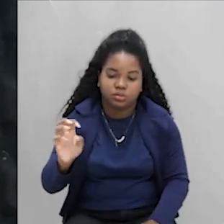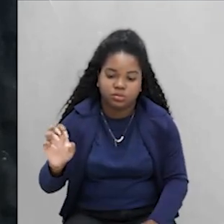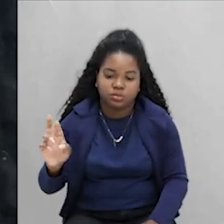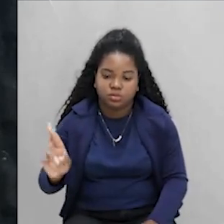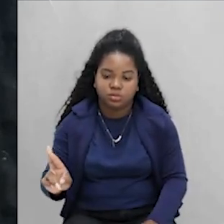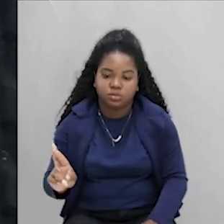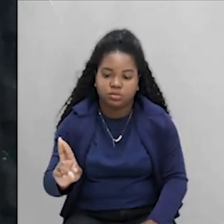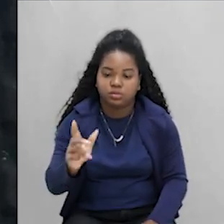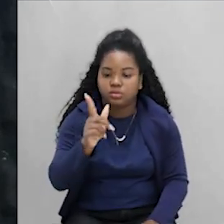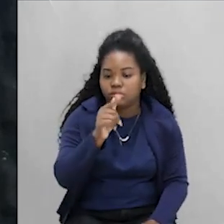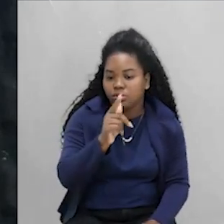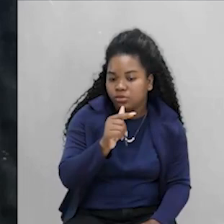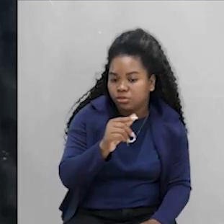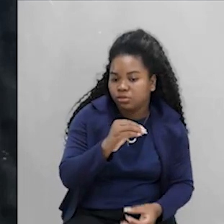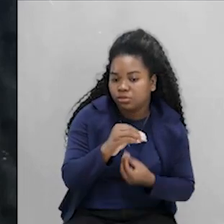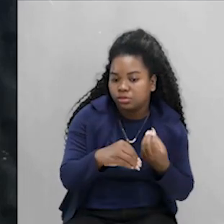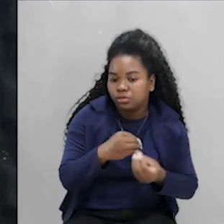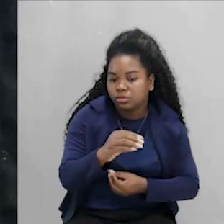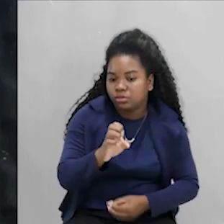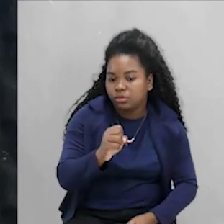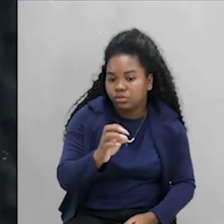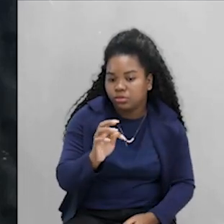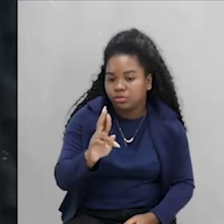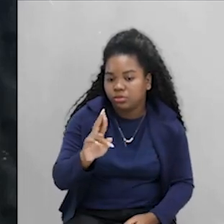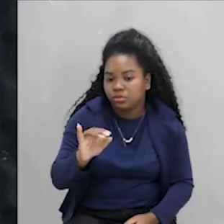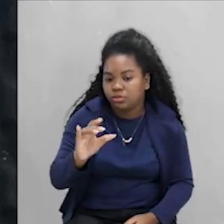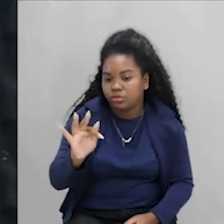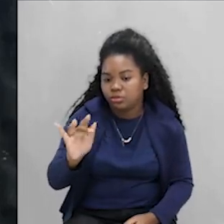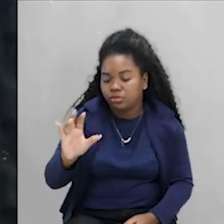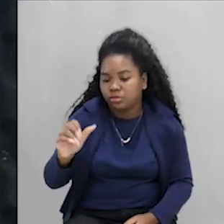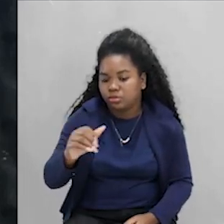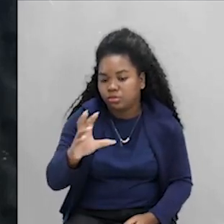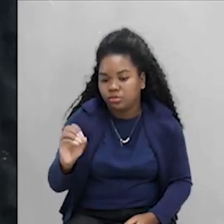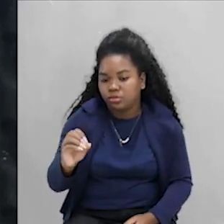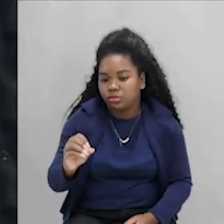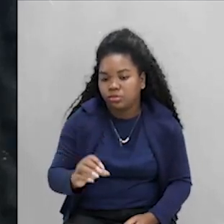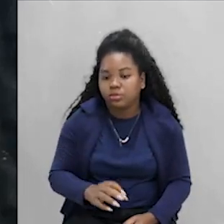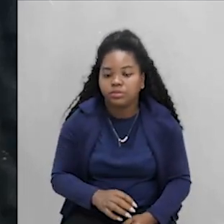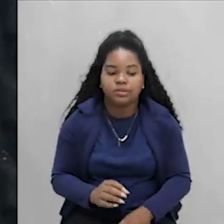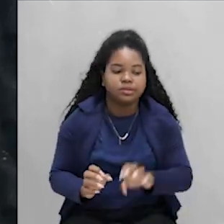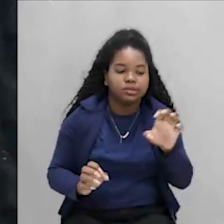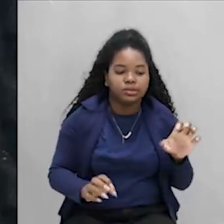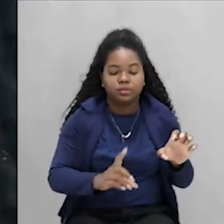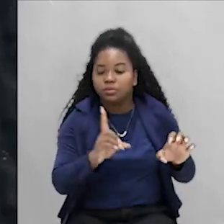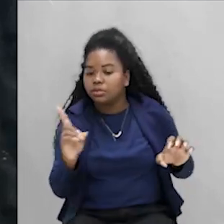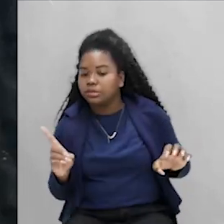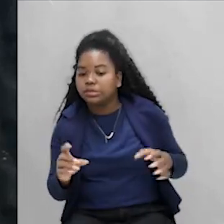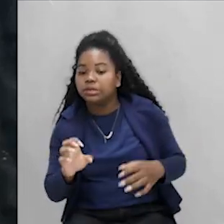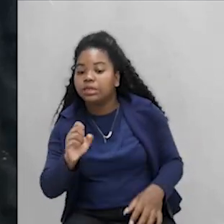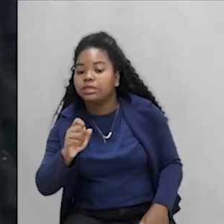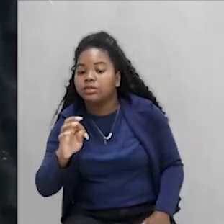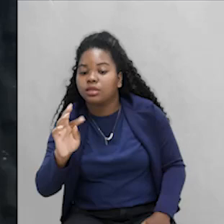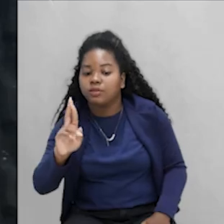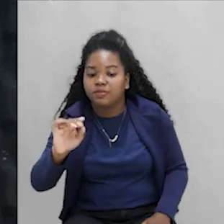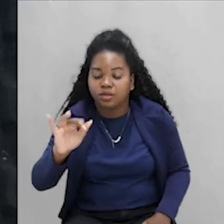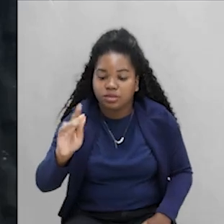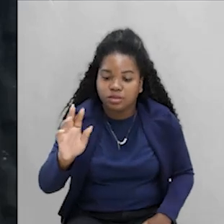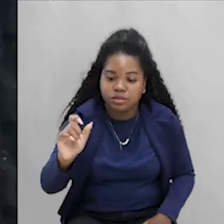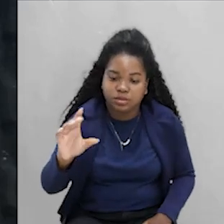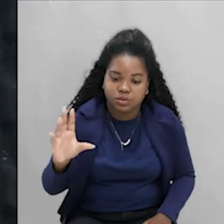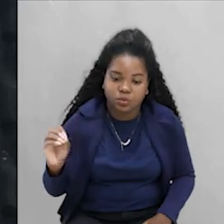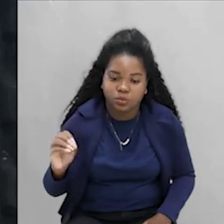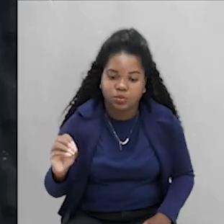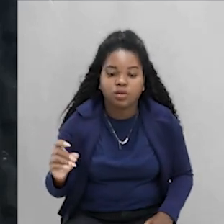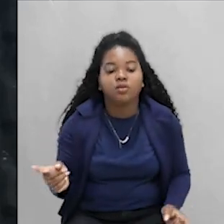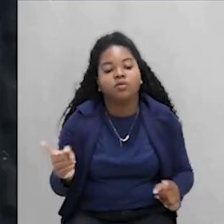reação de esterificação olhando a esquerda para a direita a reação de esterificação e o